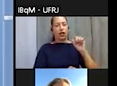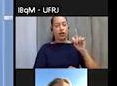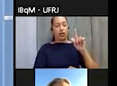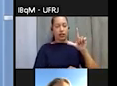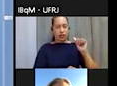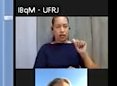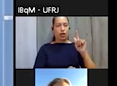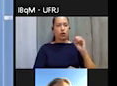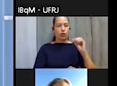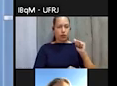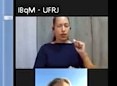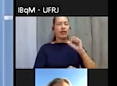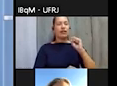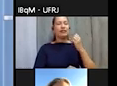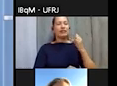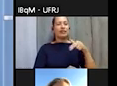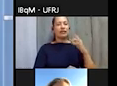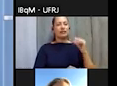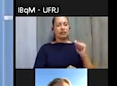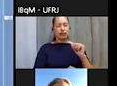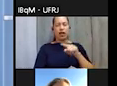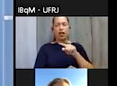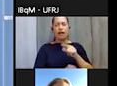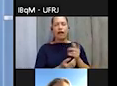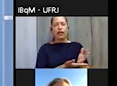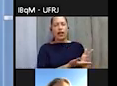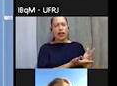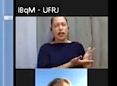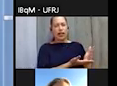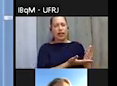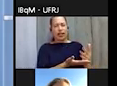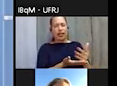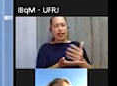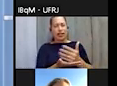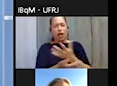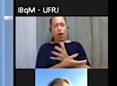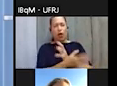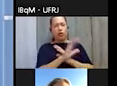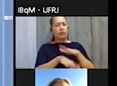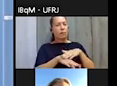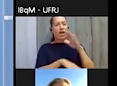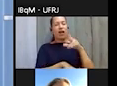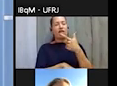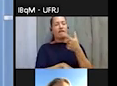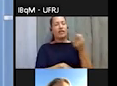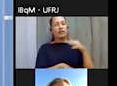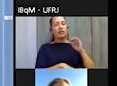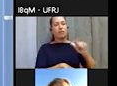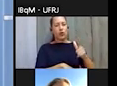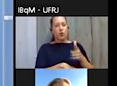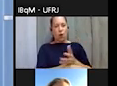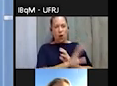em Cordisburgo, ele recolheu muitos ossos, mais de 20 mil ossos de elementos que pertencem